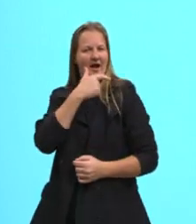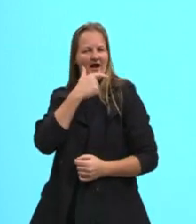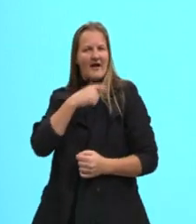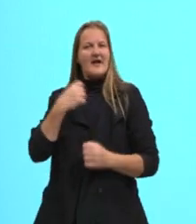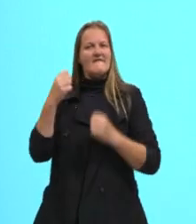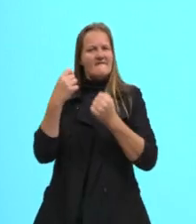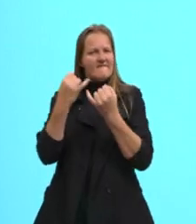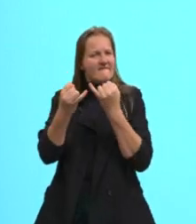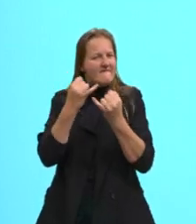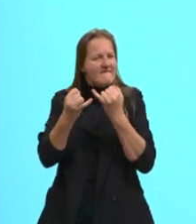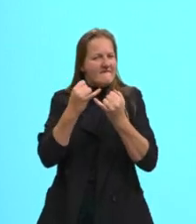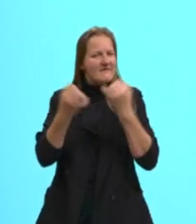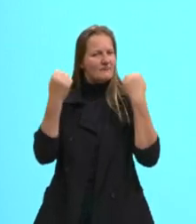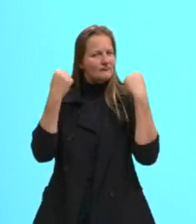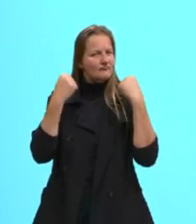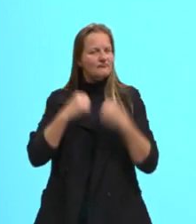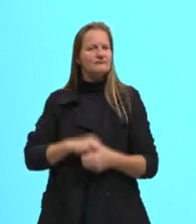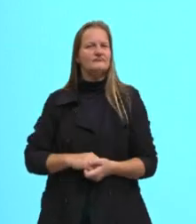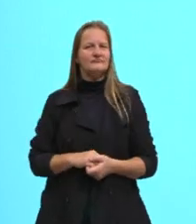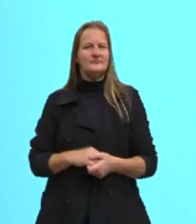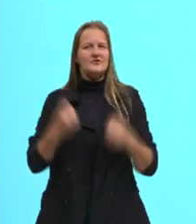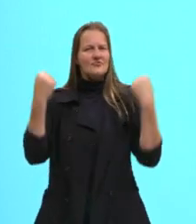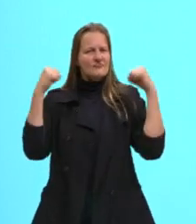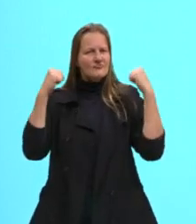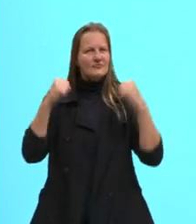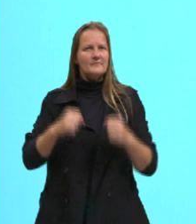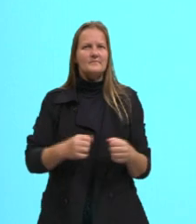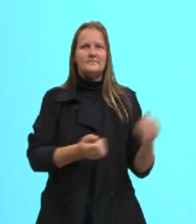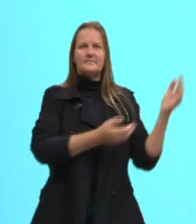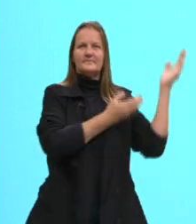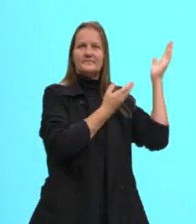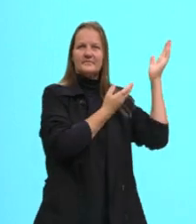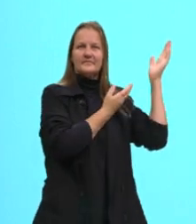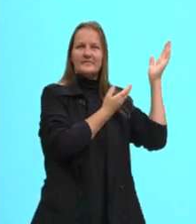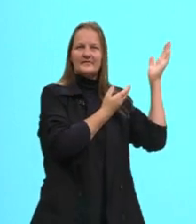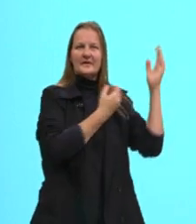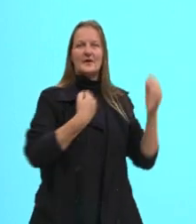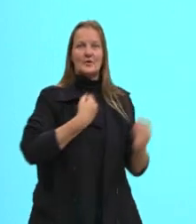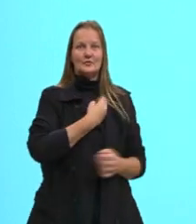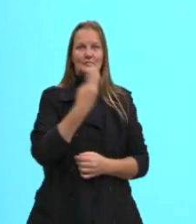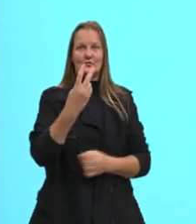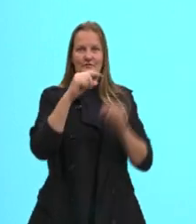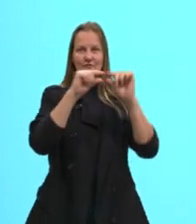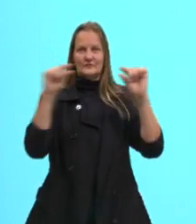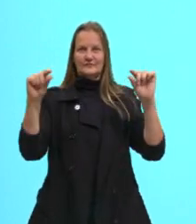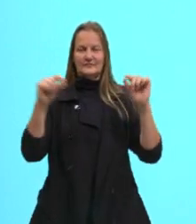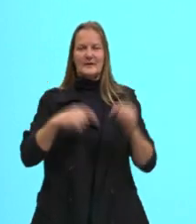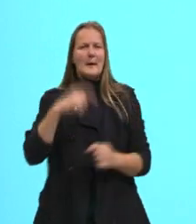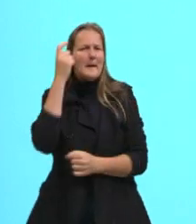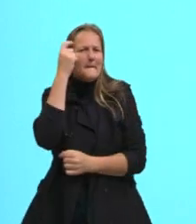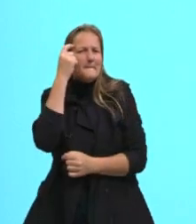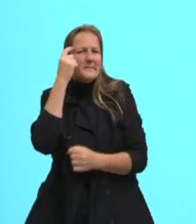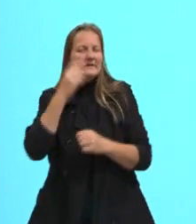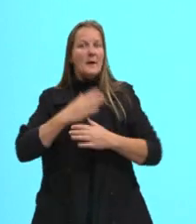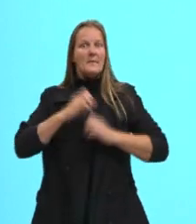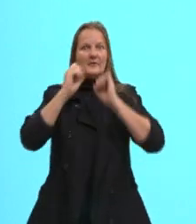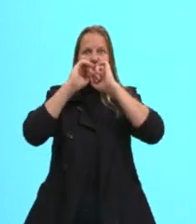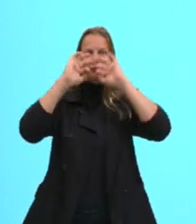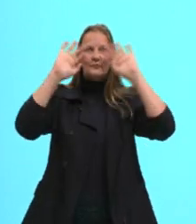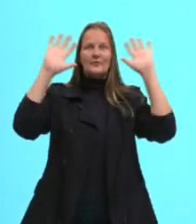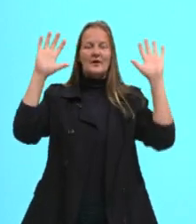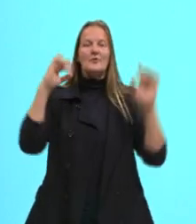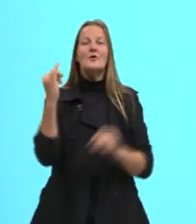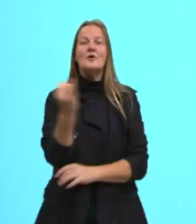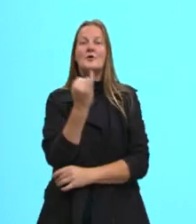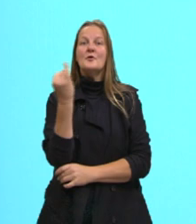necessário exercício certo se sinto more clearly então para a gente pensar mais com clareza